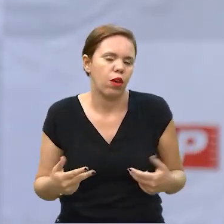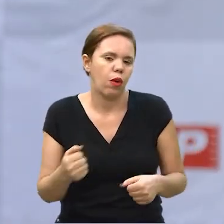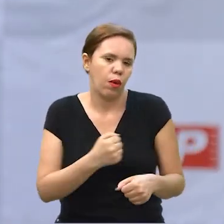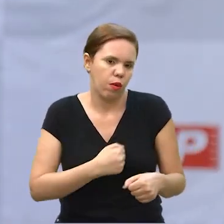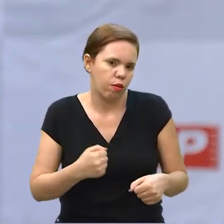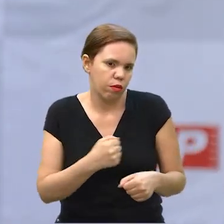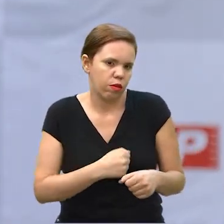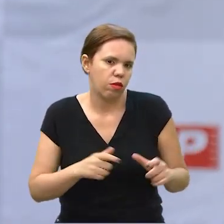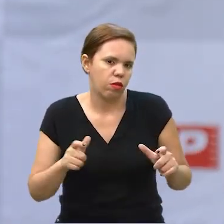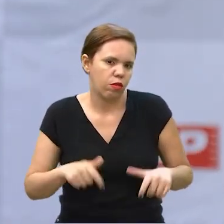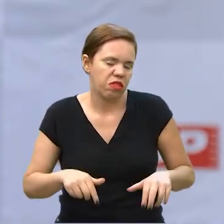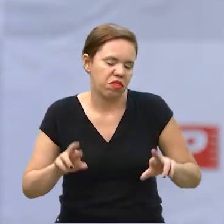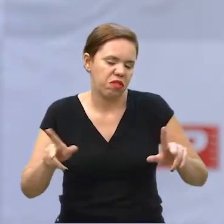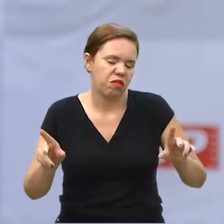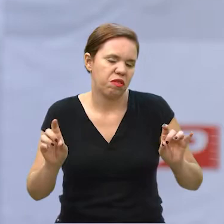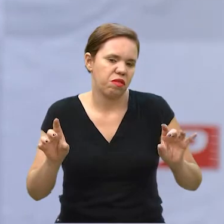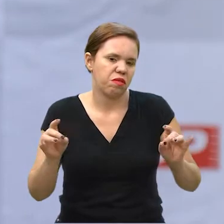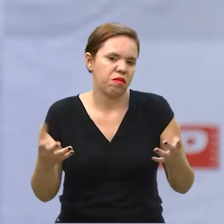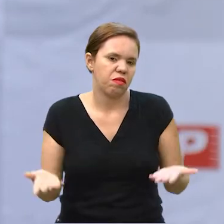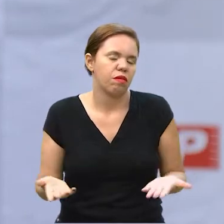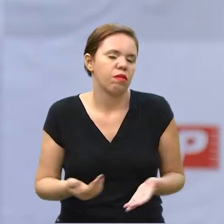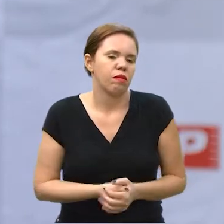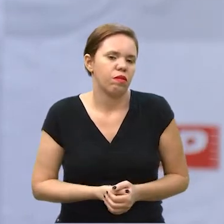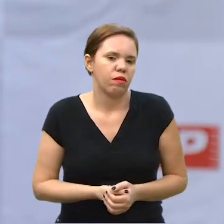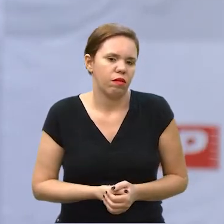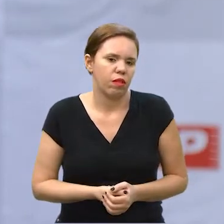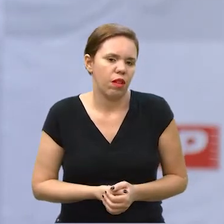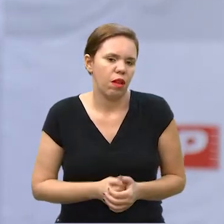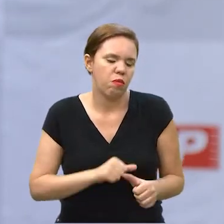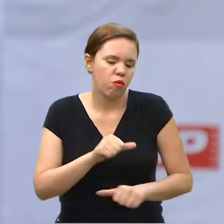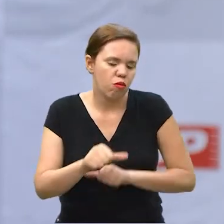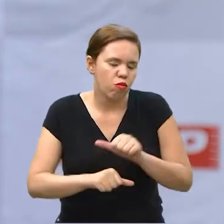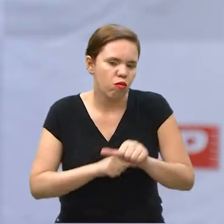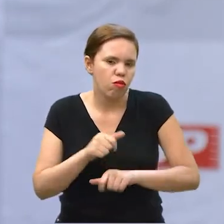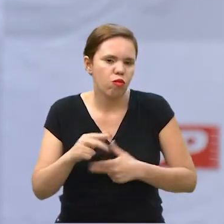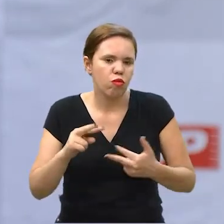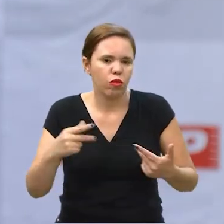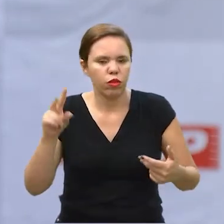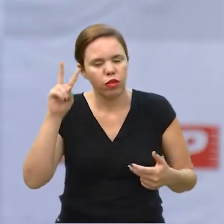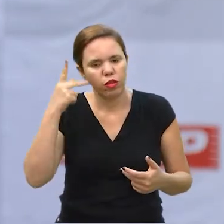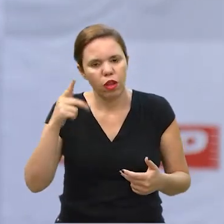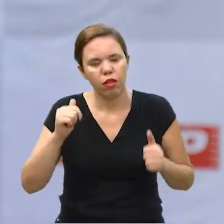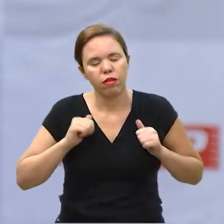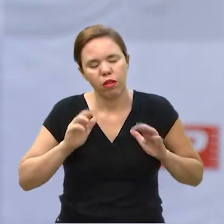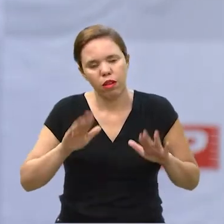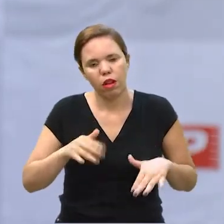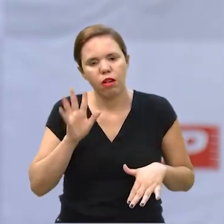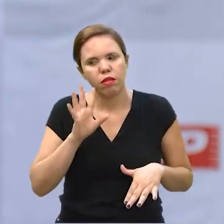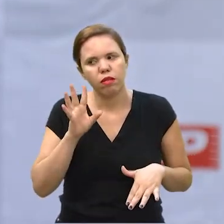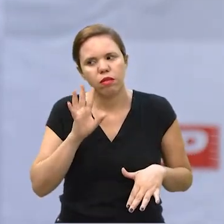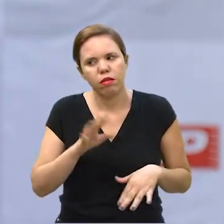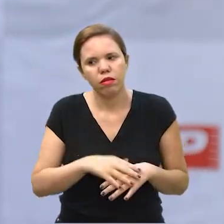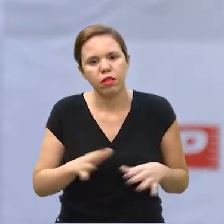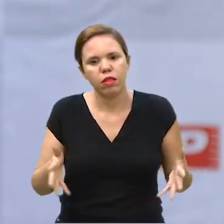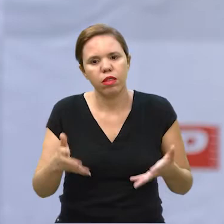cozinhar numa cozinha diferente, sai um pouco fora dessa zona de conforto, e isso eu acho bacana, porque incentiva a gente a procurar